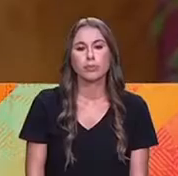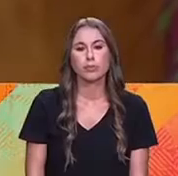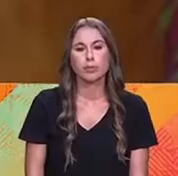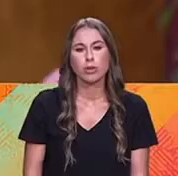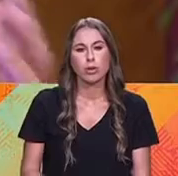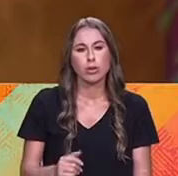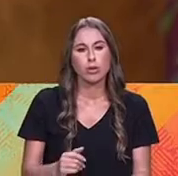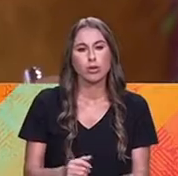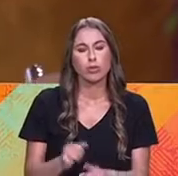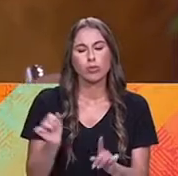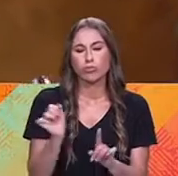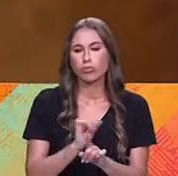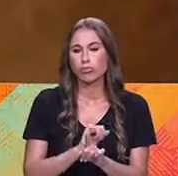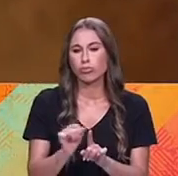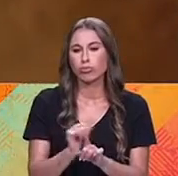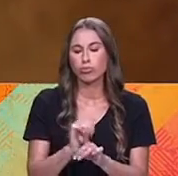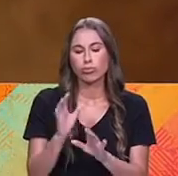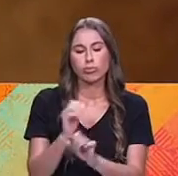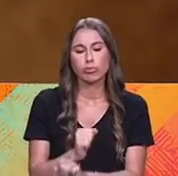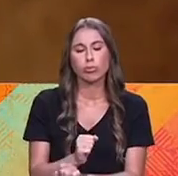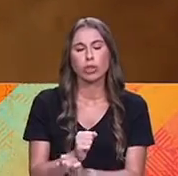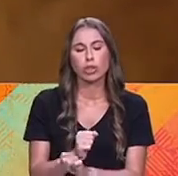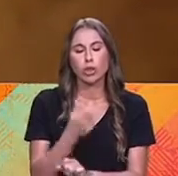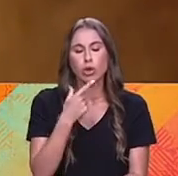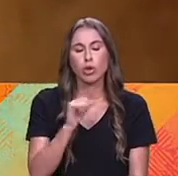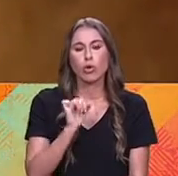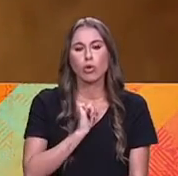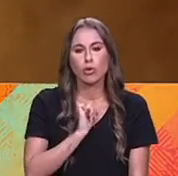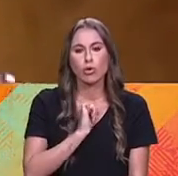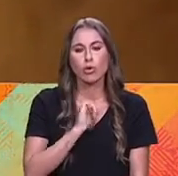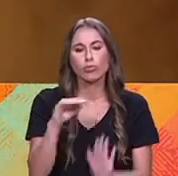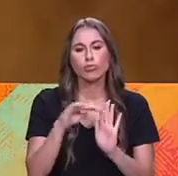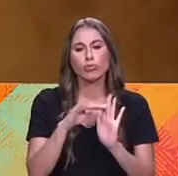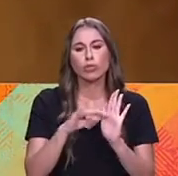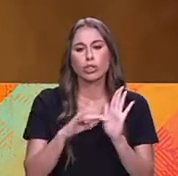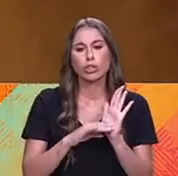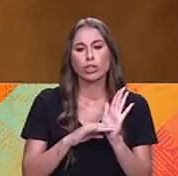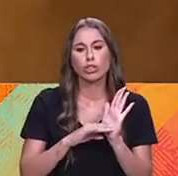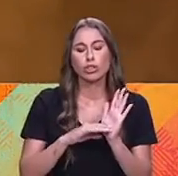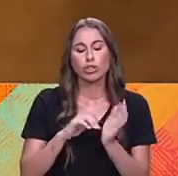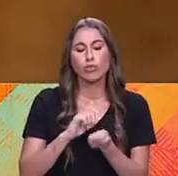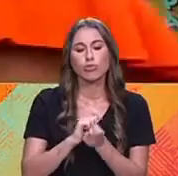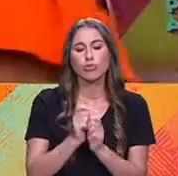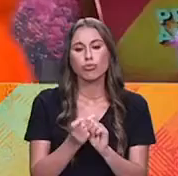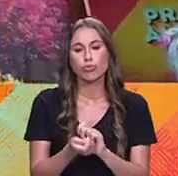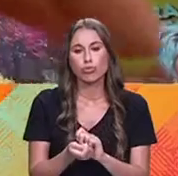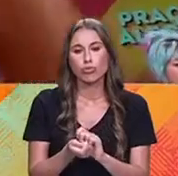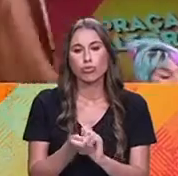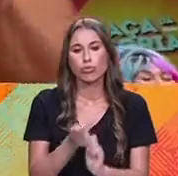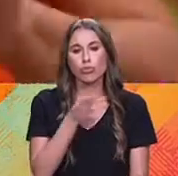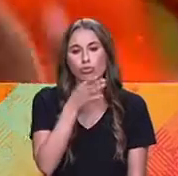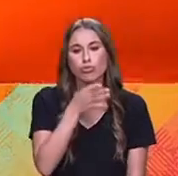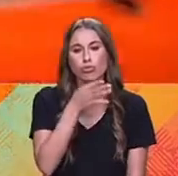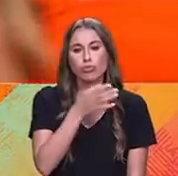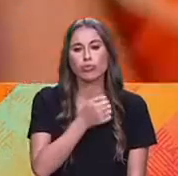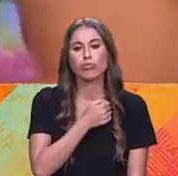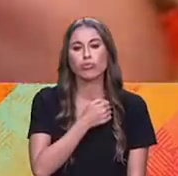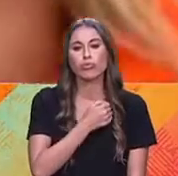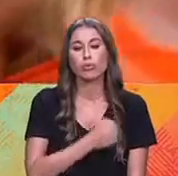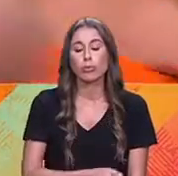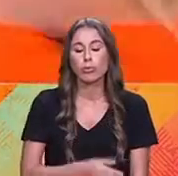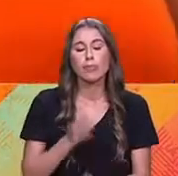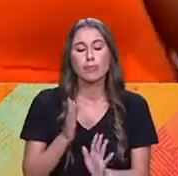Apaguei o meu nome da lista, mudei de morada. Tem que ser assim,